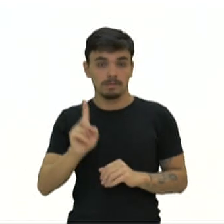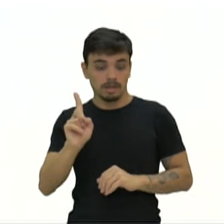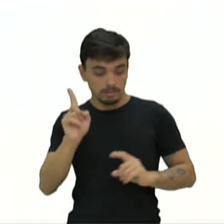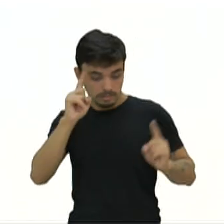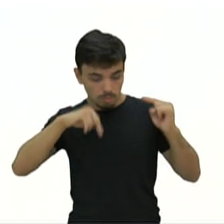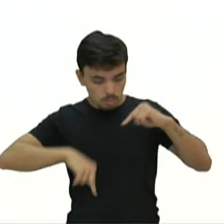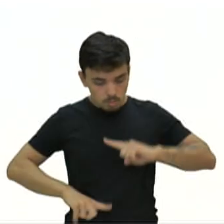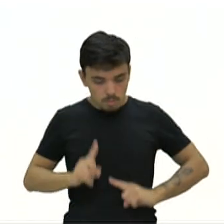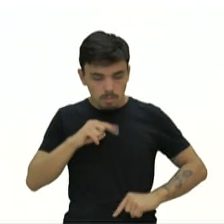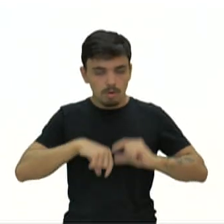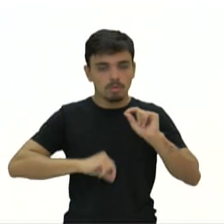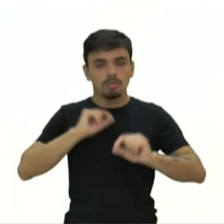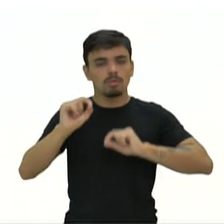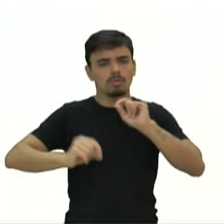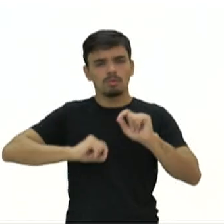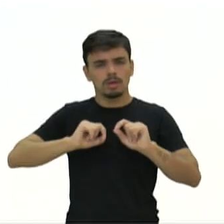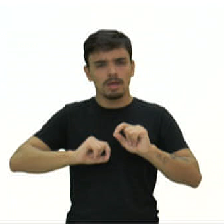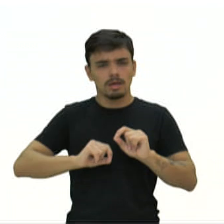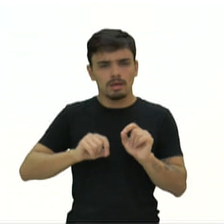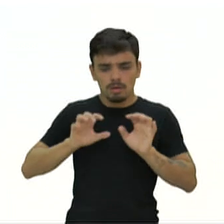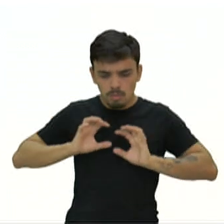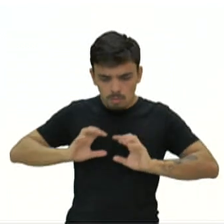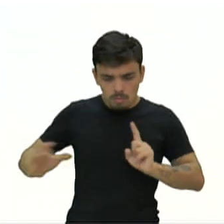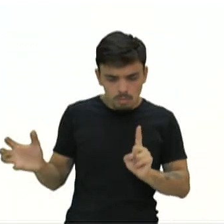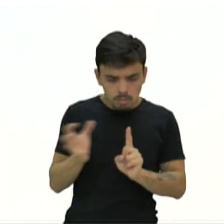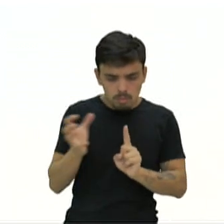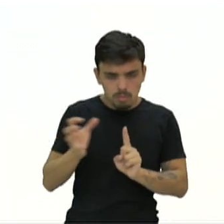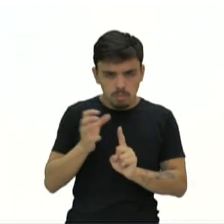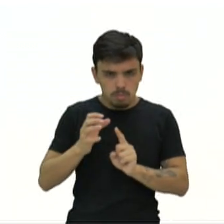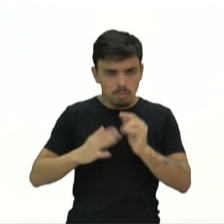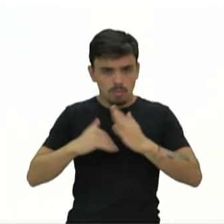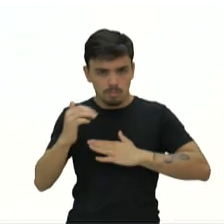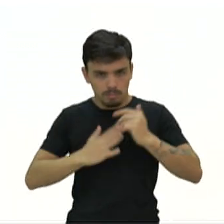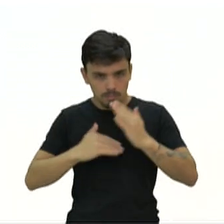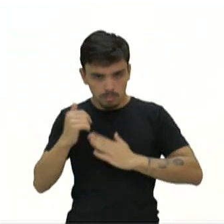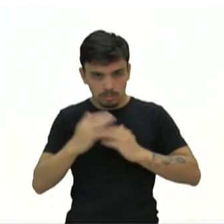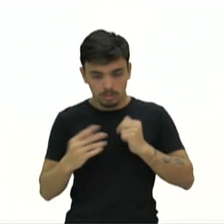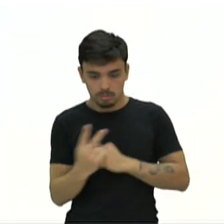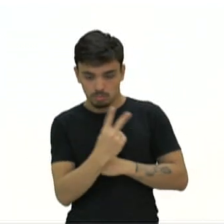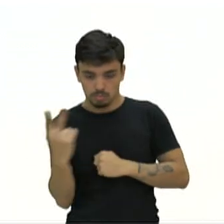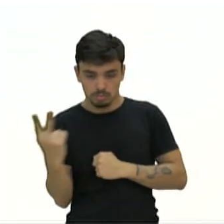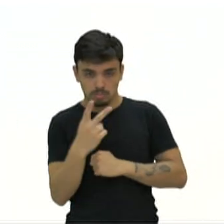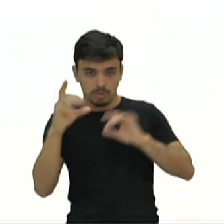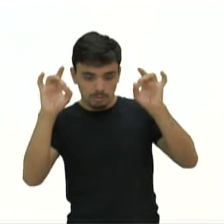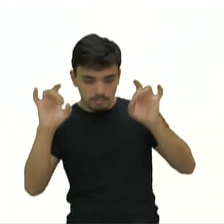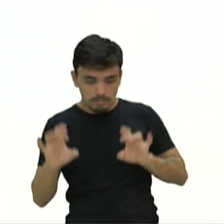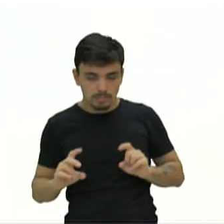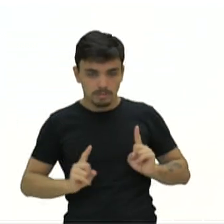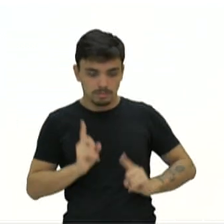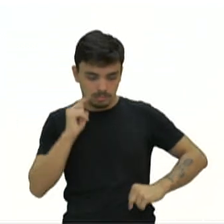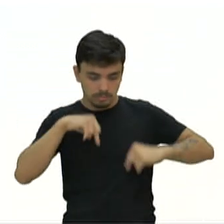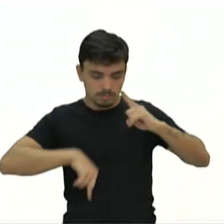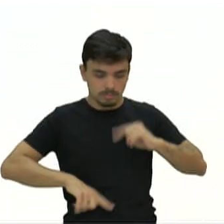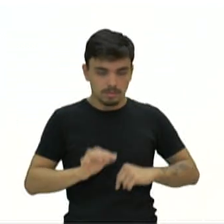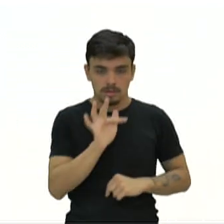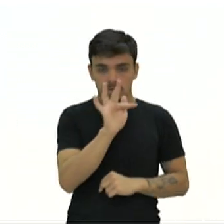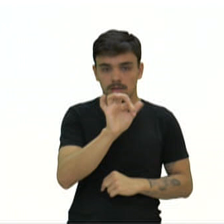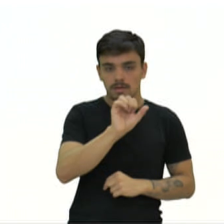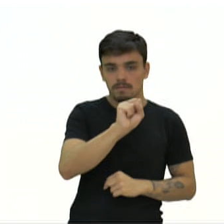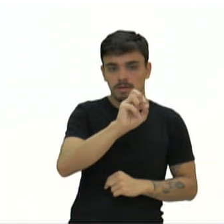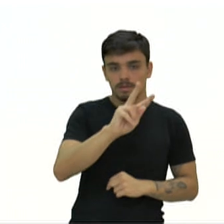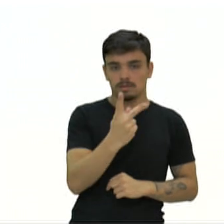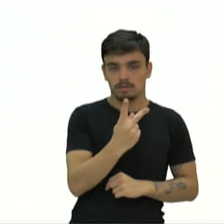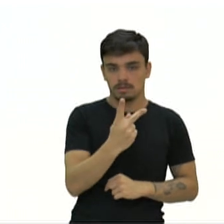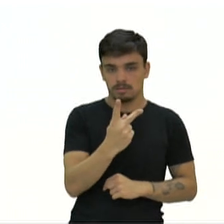hormônio GnRH, ele vai estimular a hipófise, que é essa glândula que eu falei, a produzir dois hormônios especiais ali. O FSH,